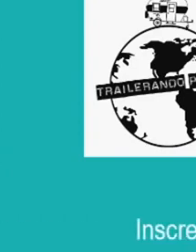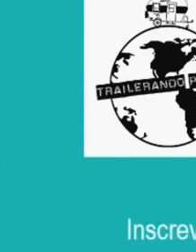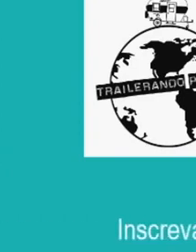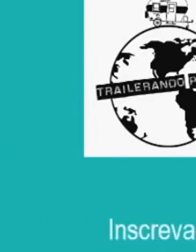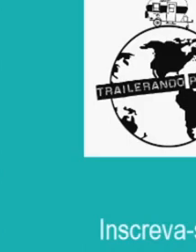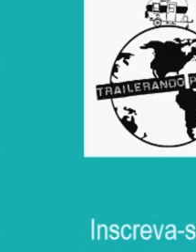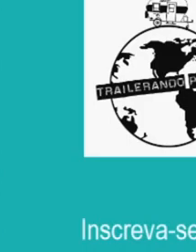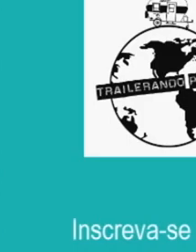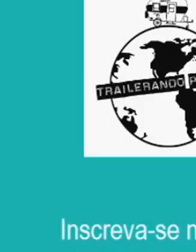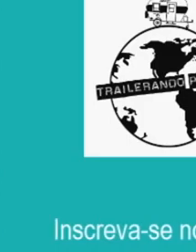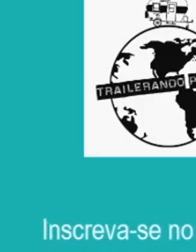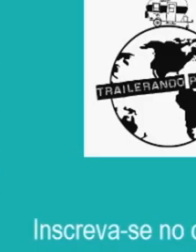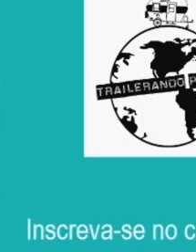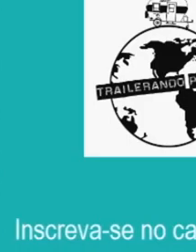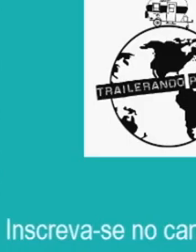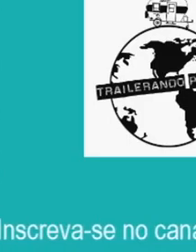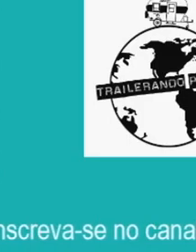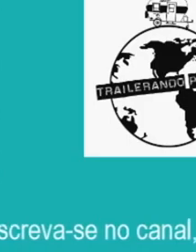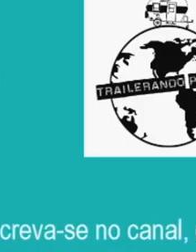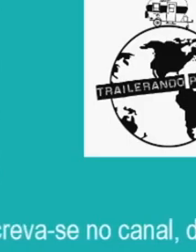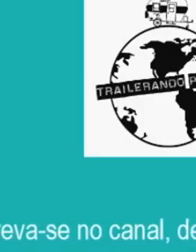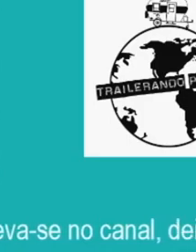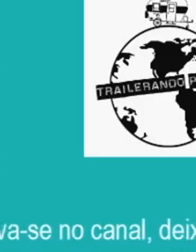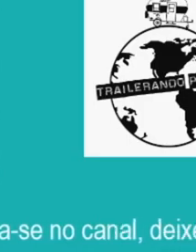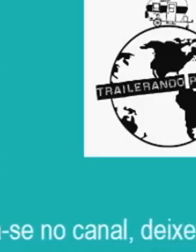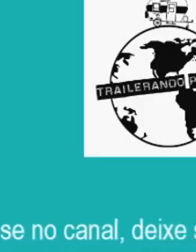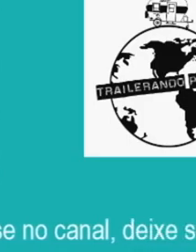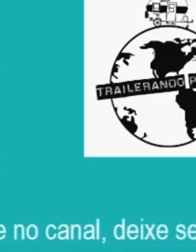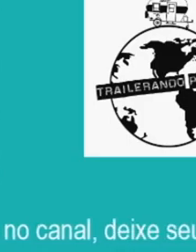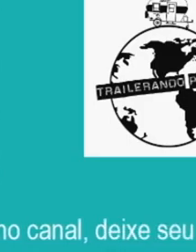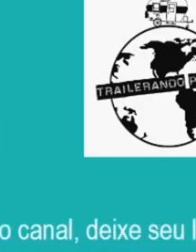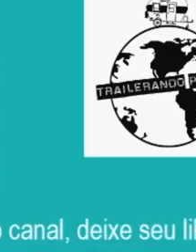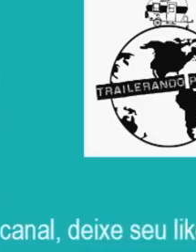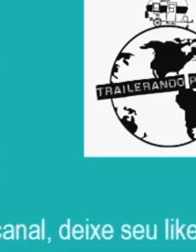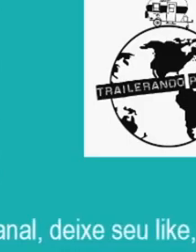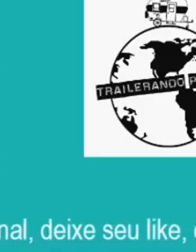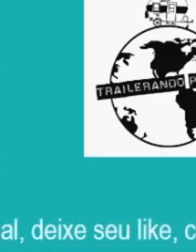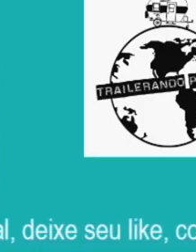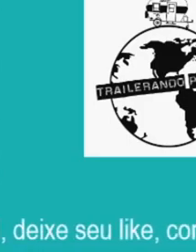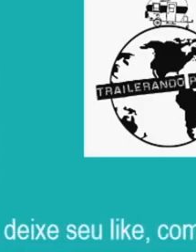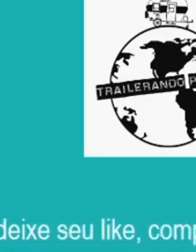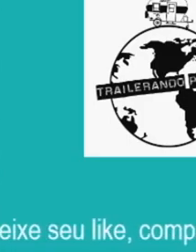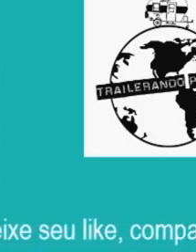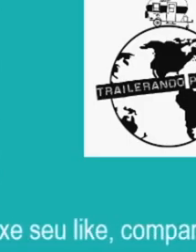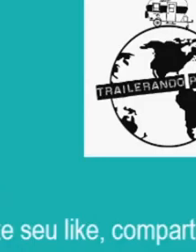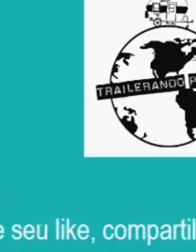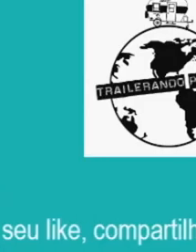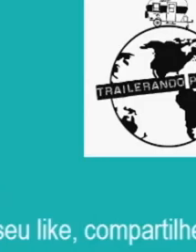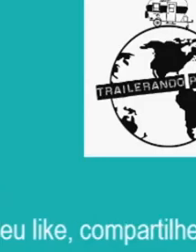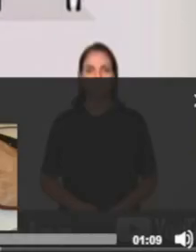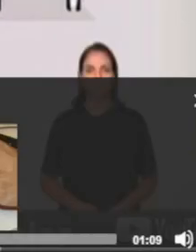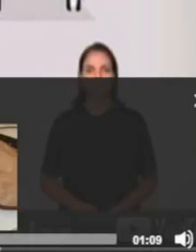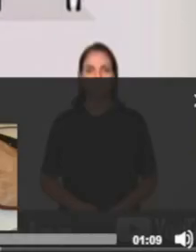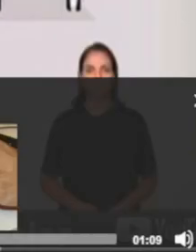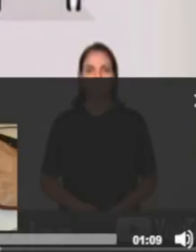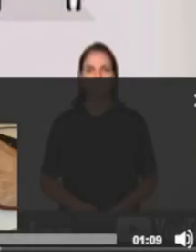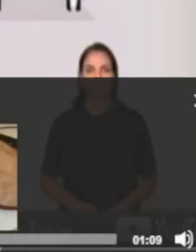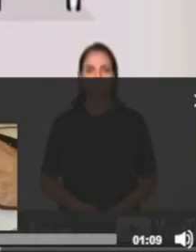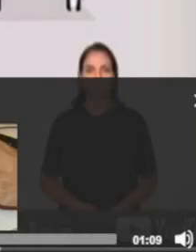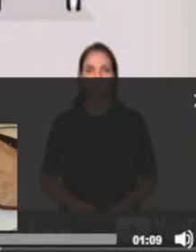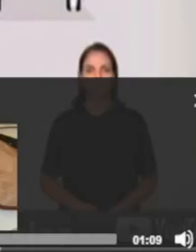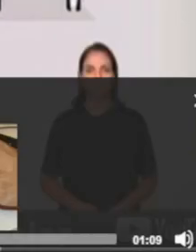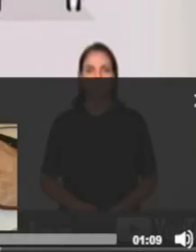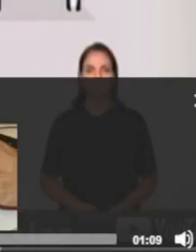eu vou passar para você vou passar para você direitinho como é que isso aconteceu primeiro a vamos